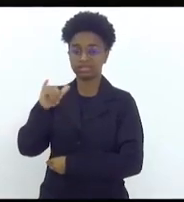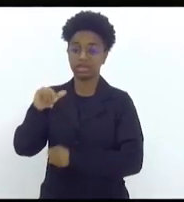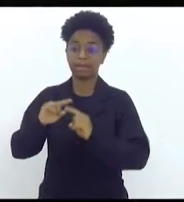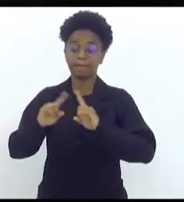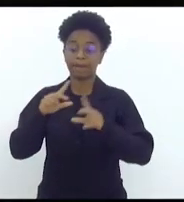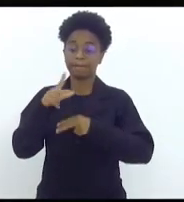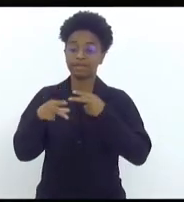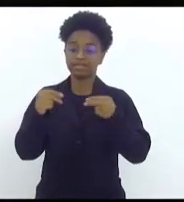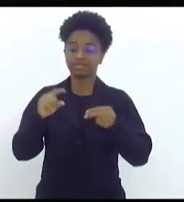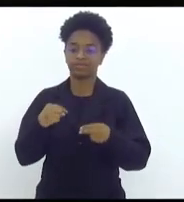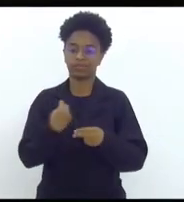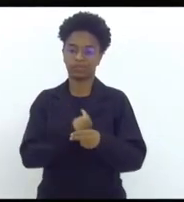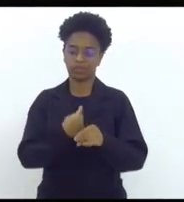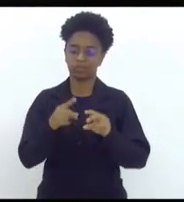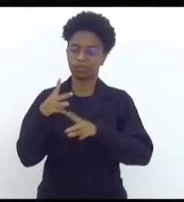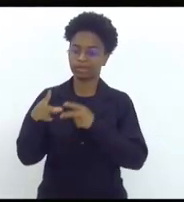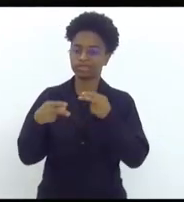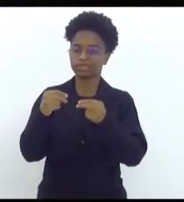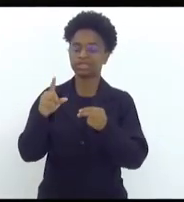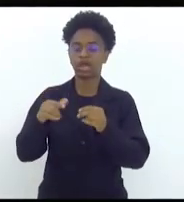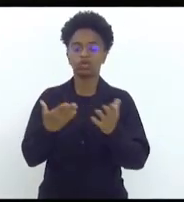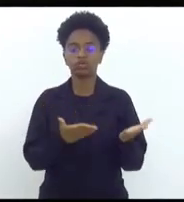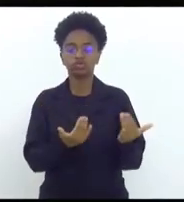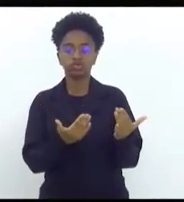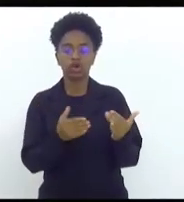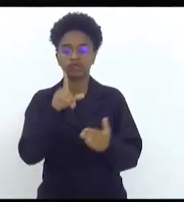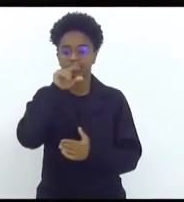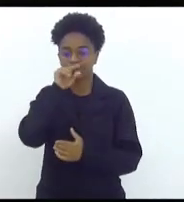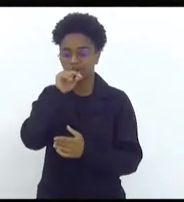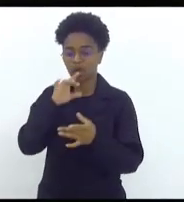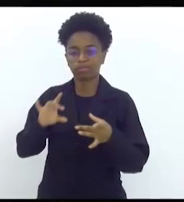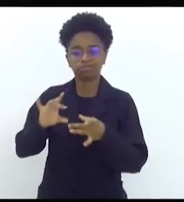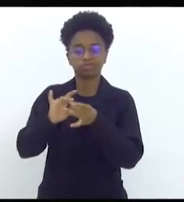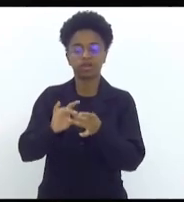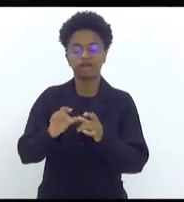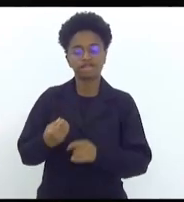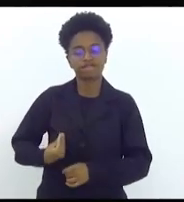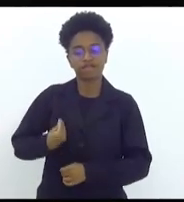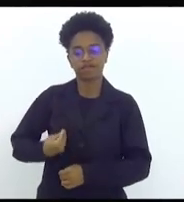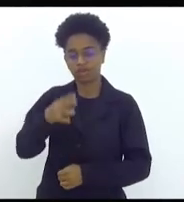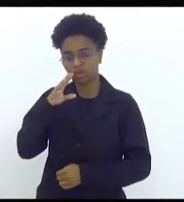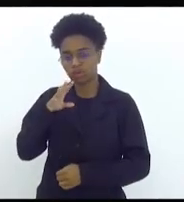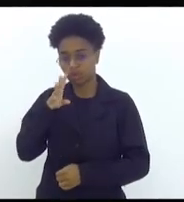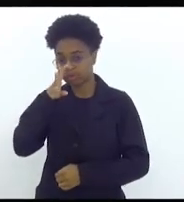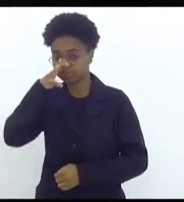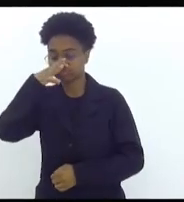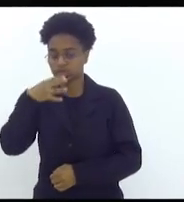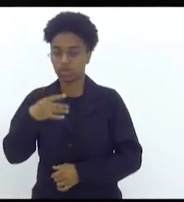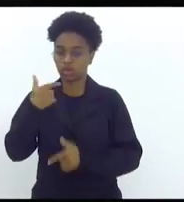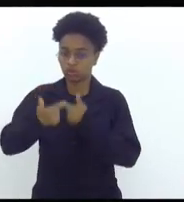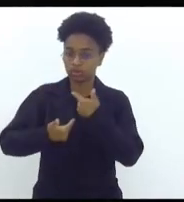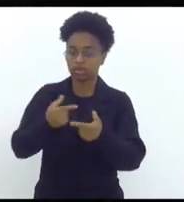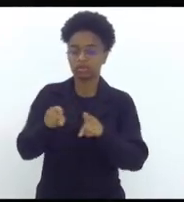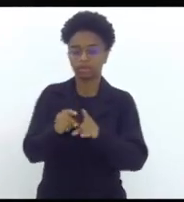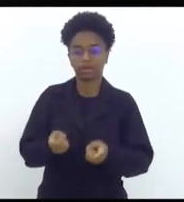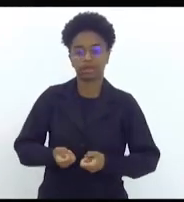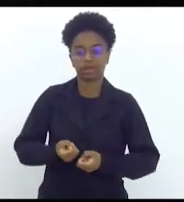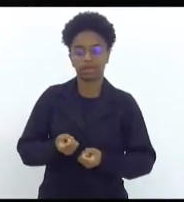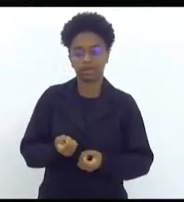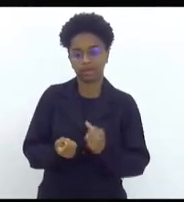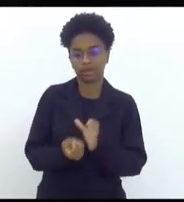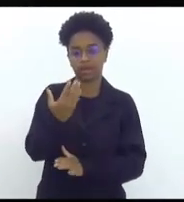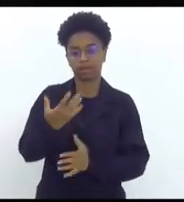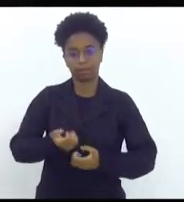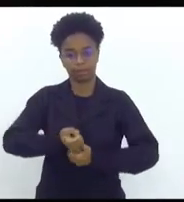o presente é essa roda o presente é a juventudenilopolitana viva lutando e Resistindo e fazendo poesia para